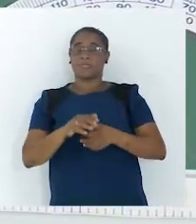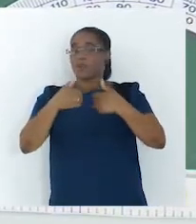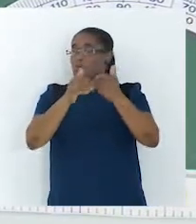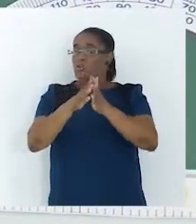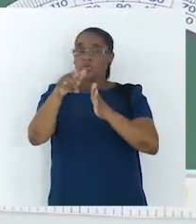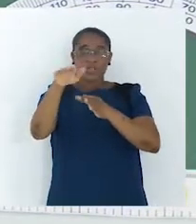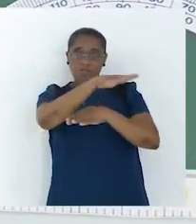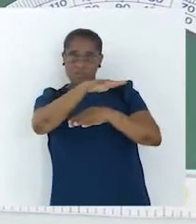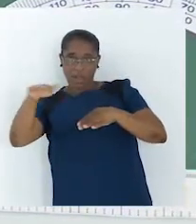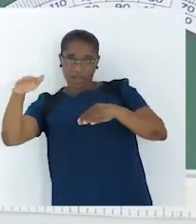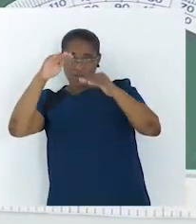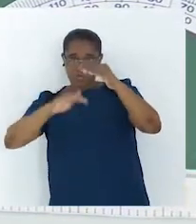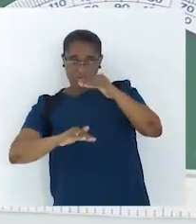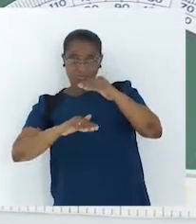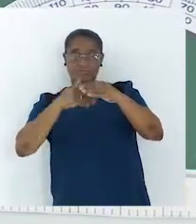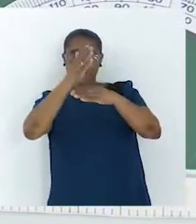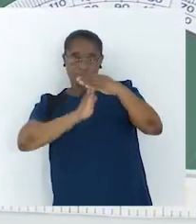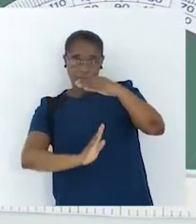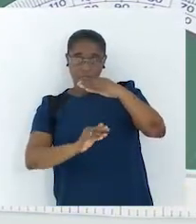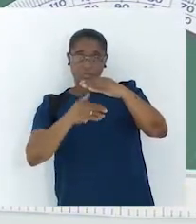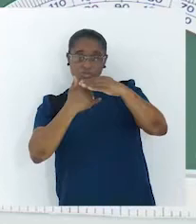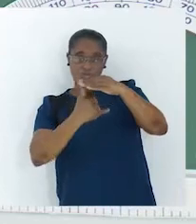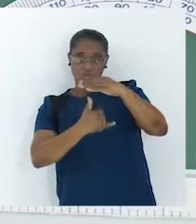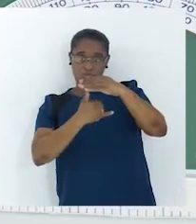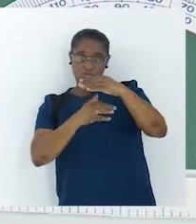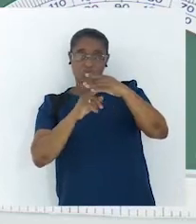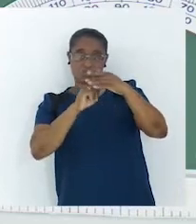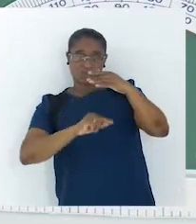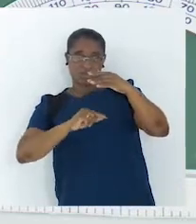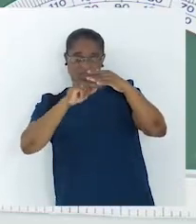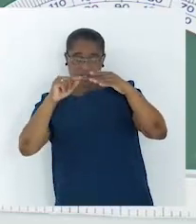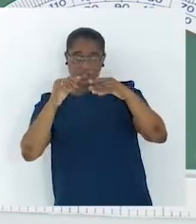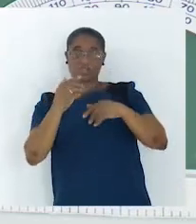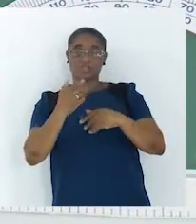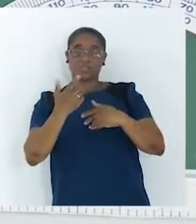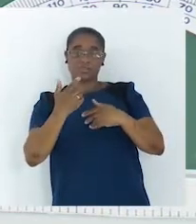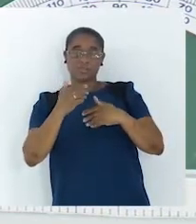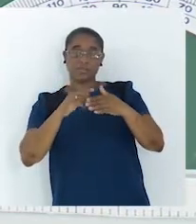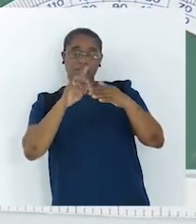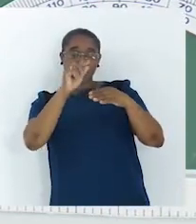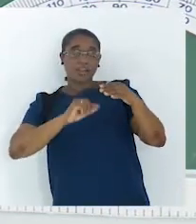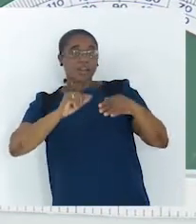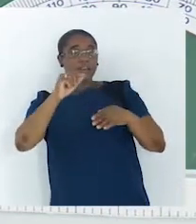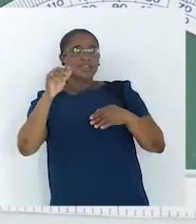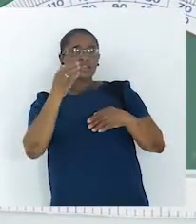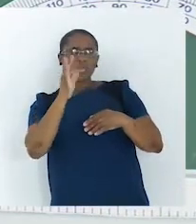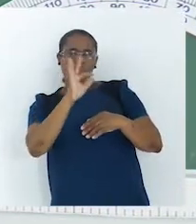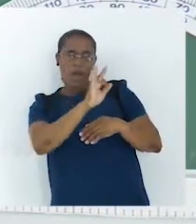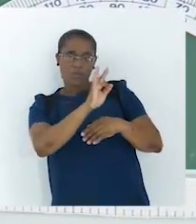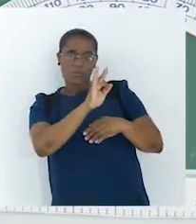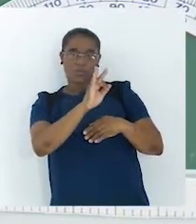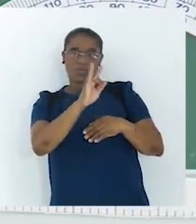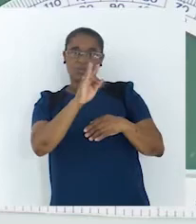isso sobre 2 o Jairzinho C4 de